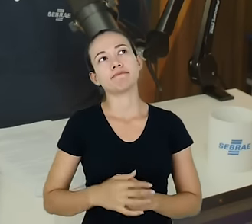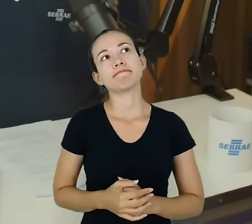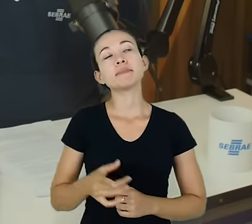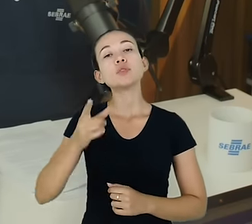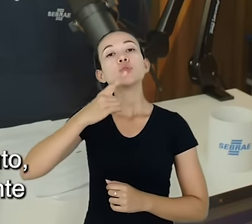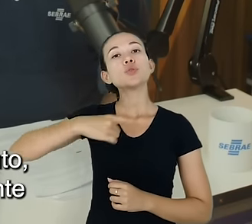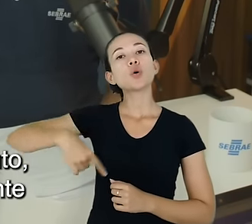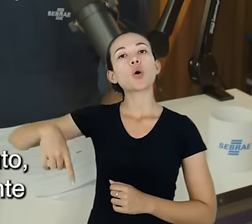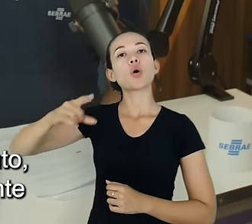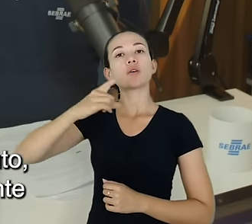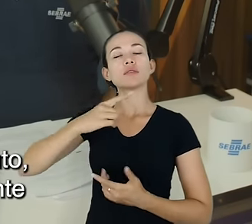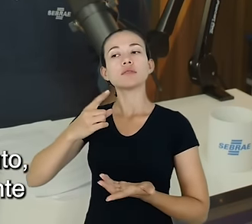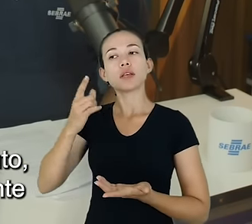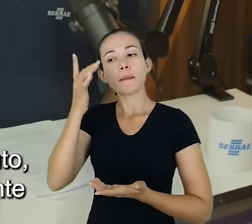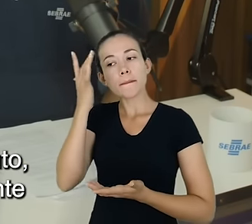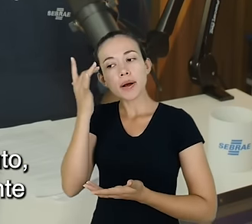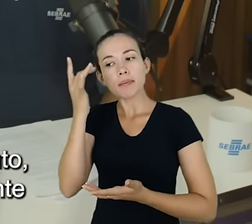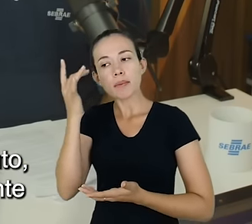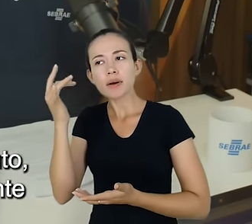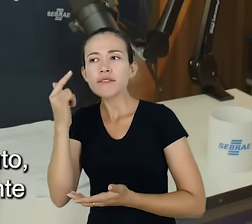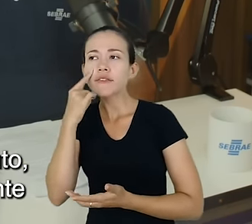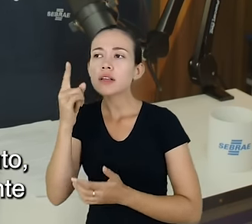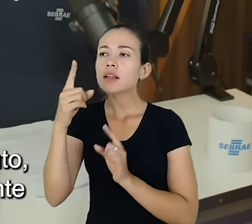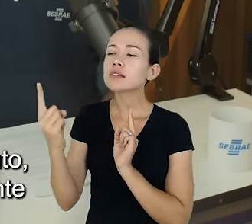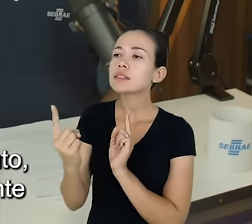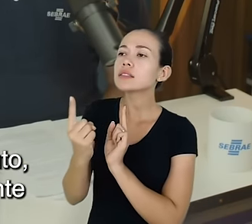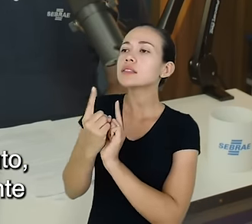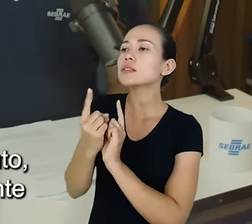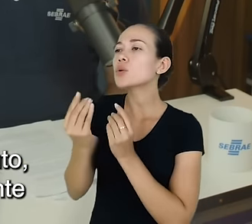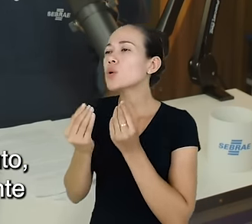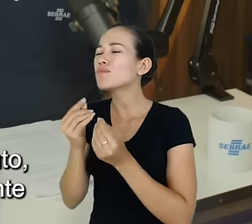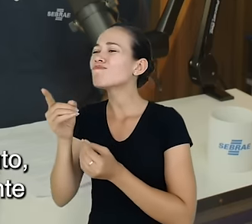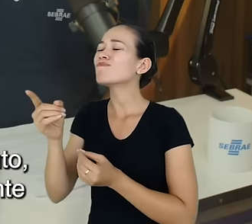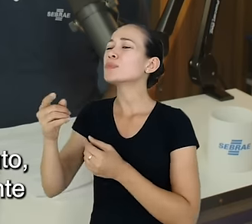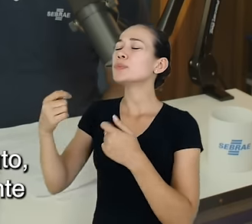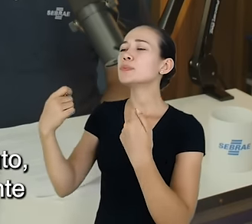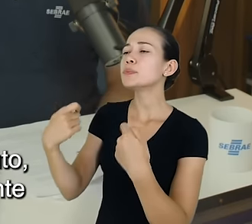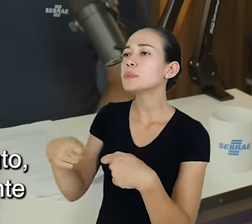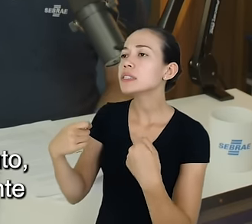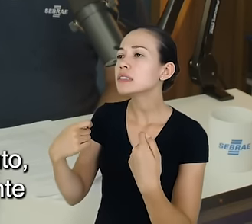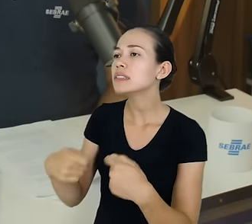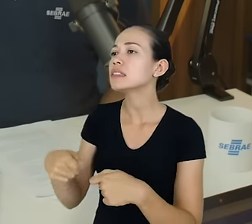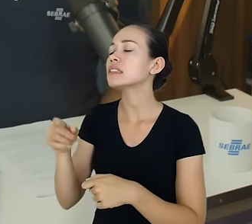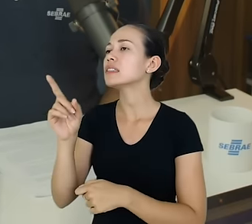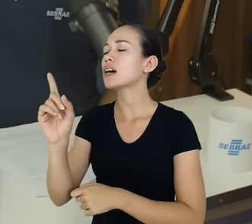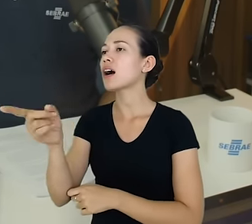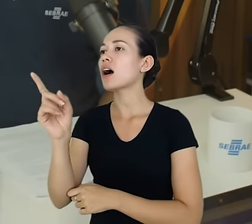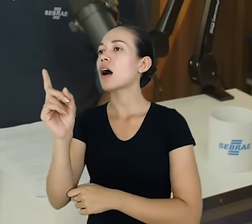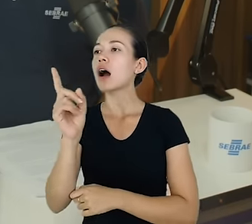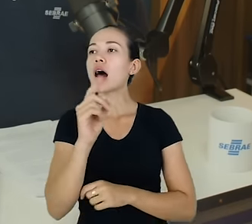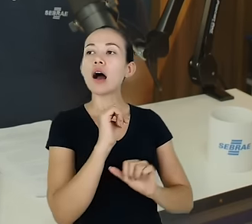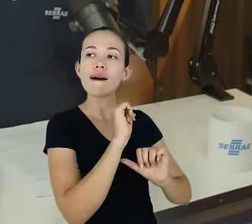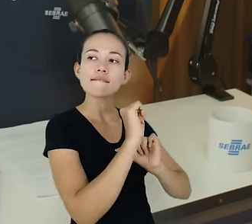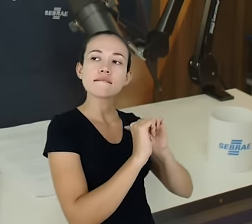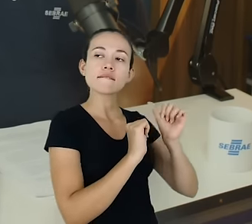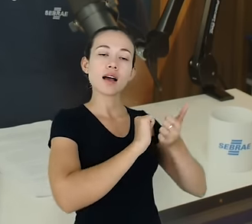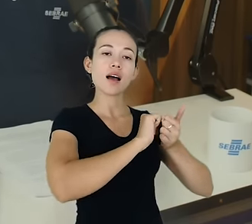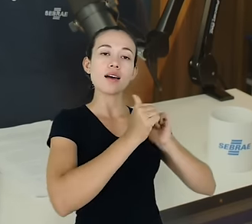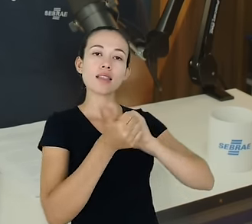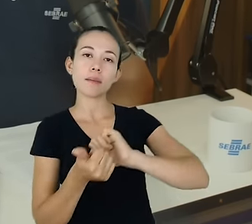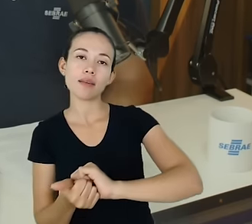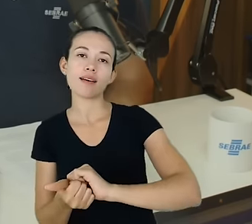dia a dia né conforme as demandas de atendimento a gente vai sentindo as dores do cliente e a gente vai conseguindo fazer essa